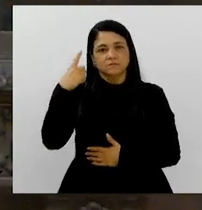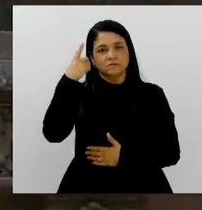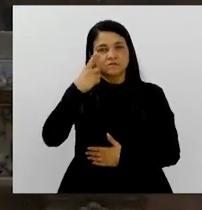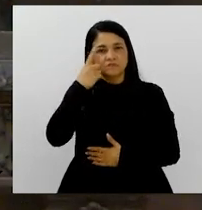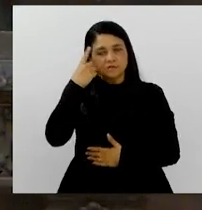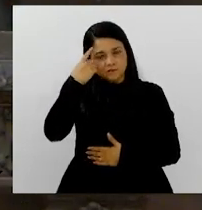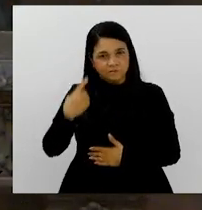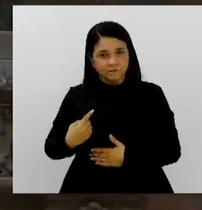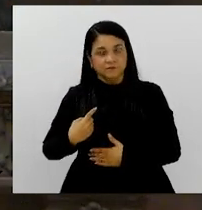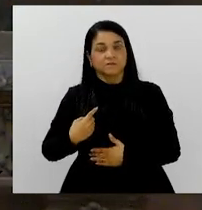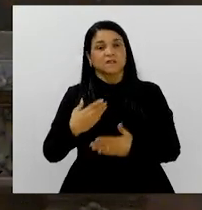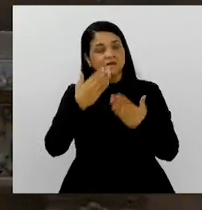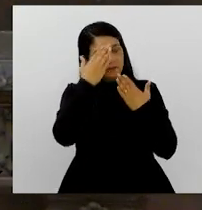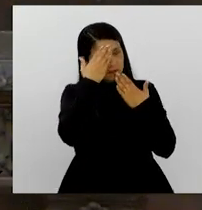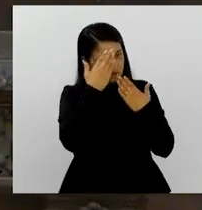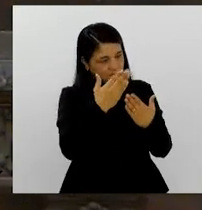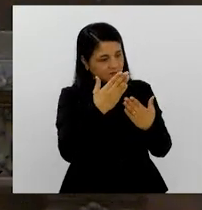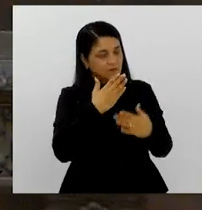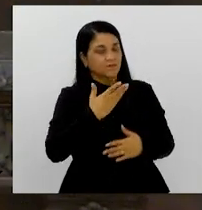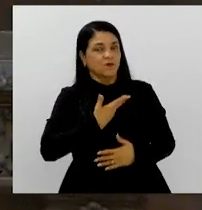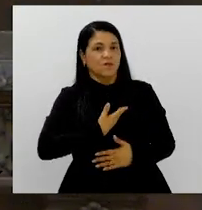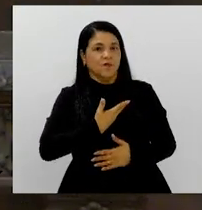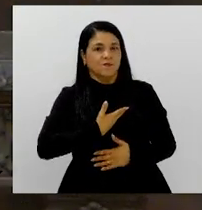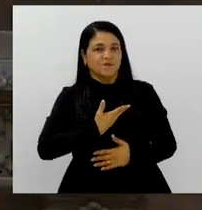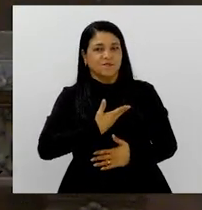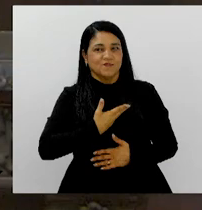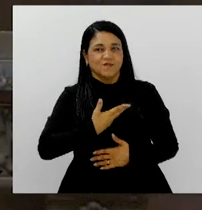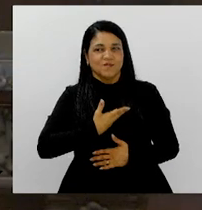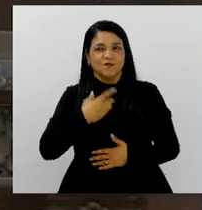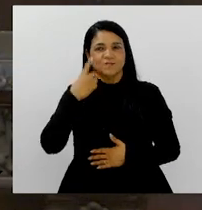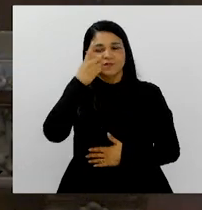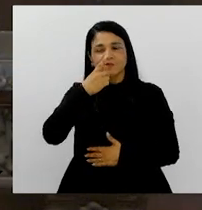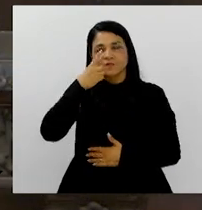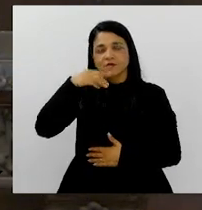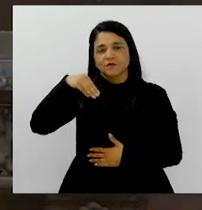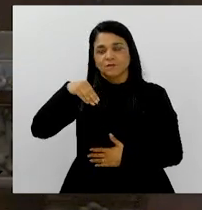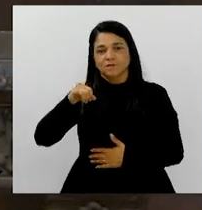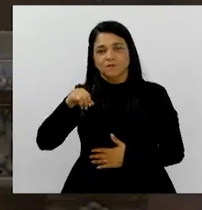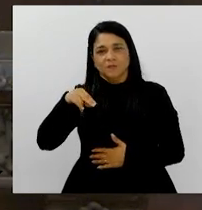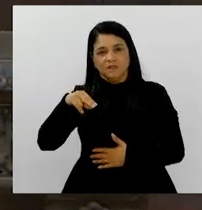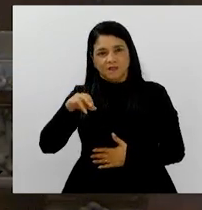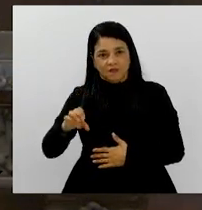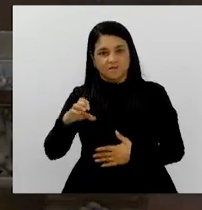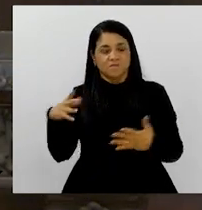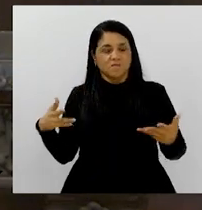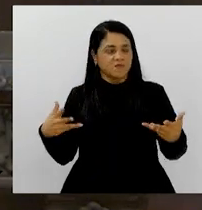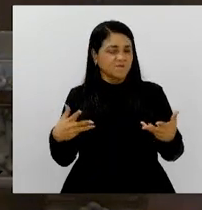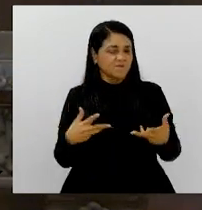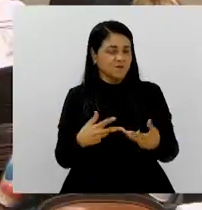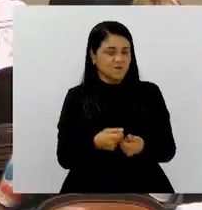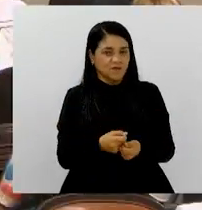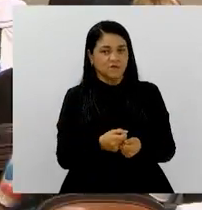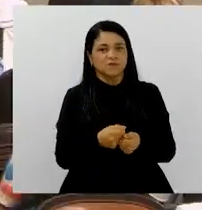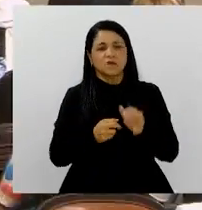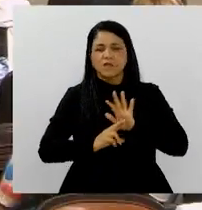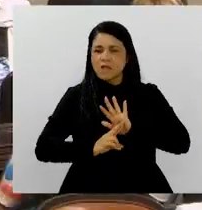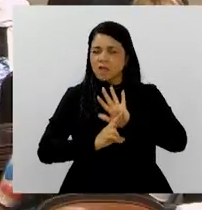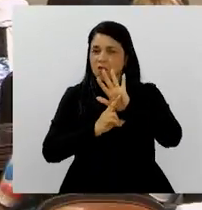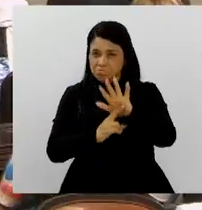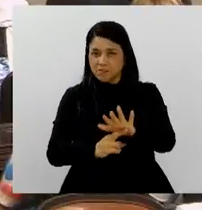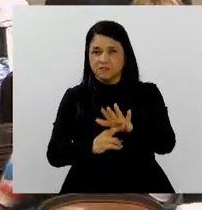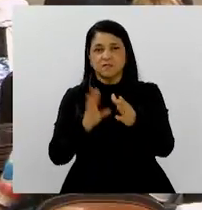o meu decano, esse fashionista deputado maravilhoso, que nos representa muito na